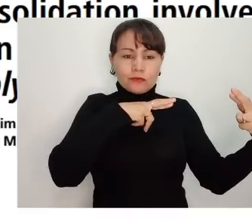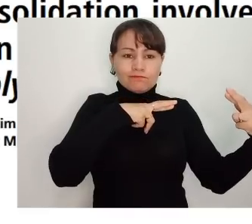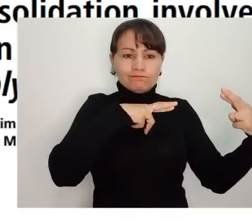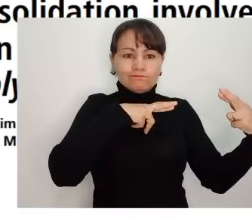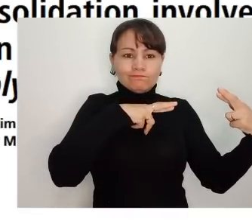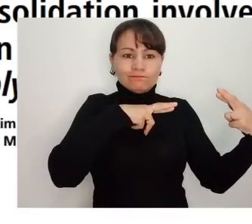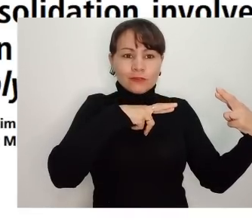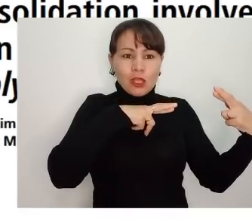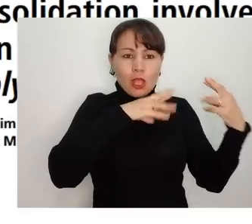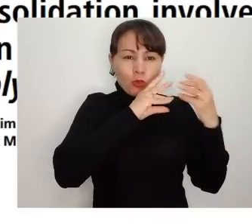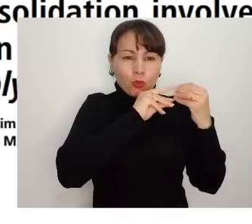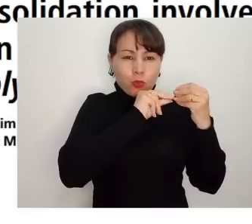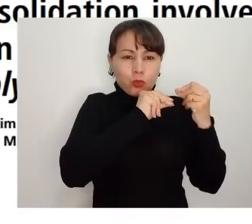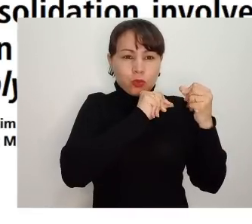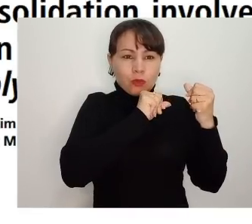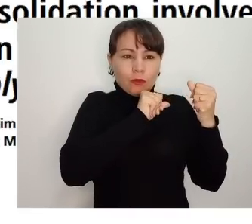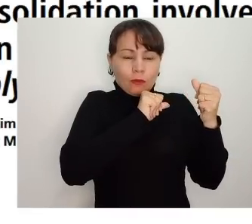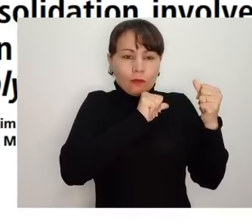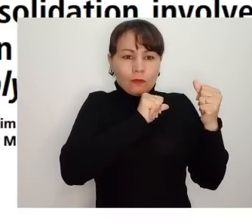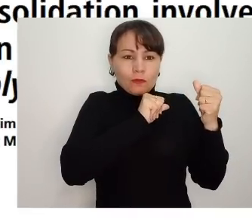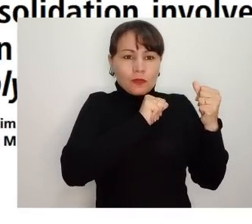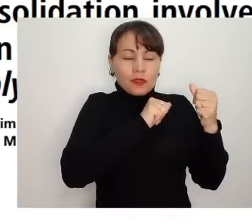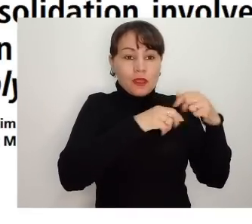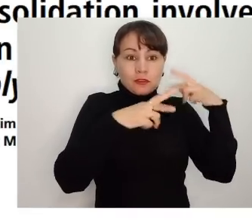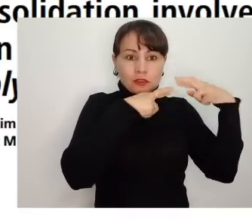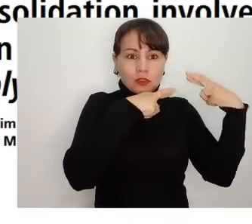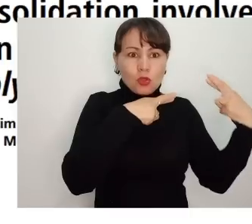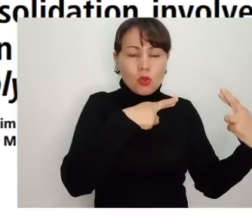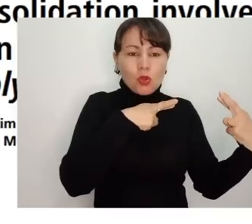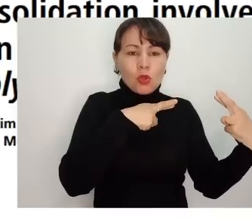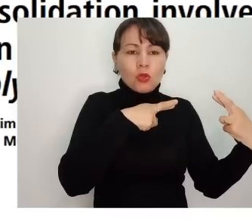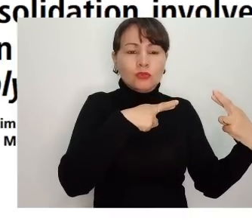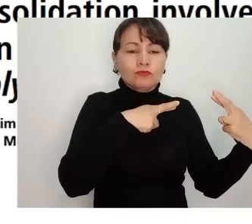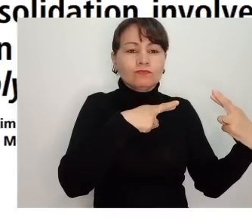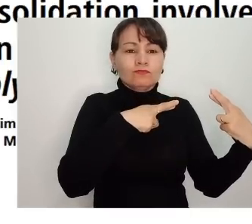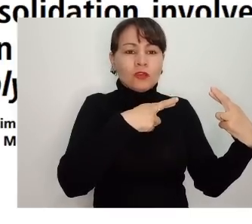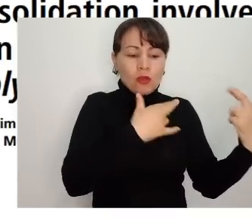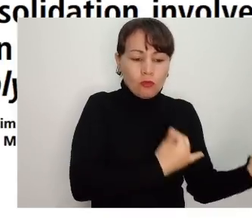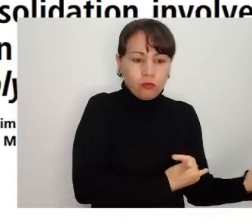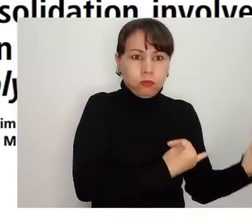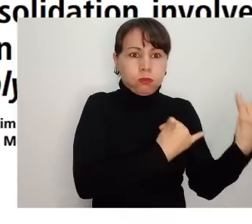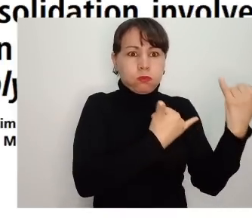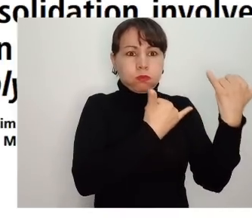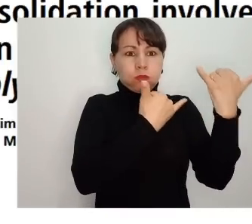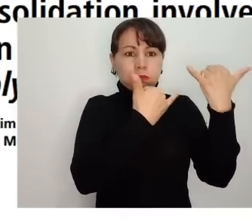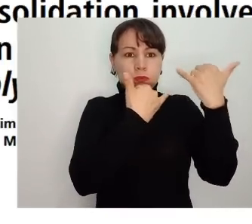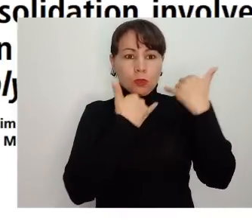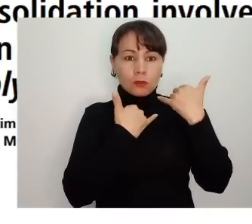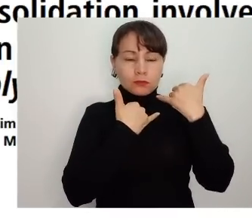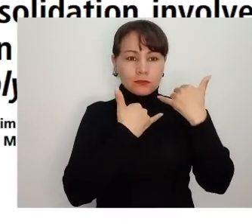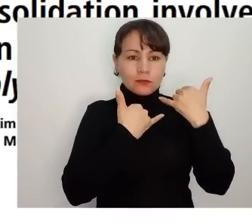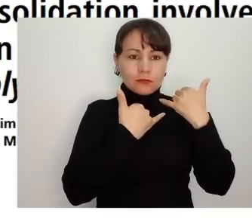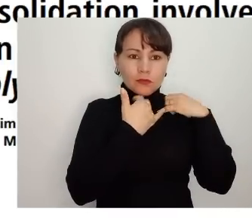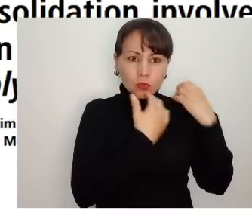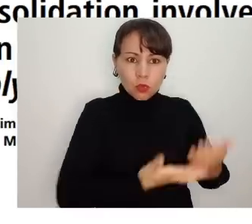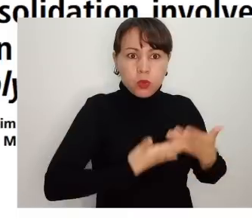neurônios sensitivos dessa estrutura. Esses neurônios sensitivos emitiram um potencial de ação,